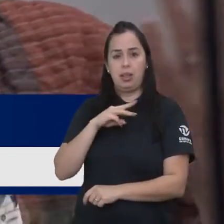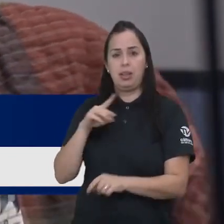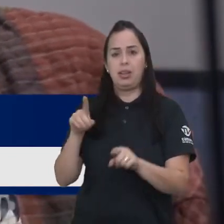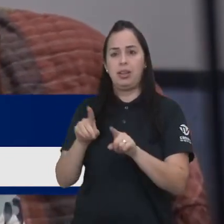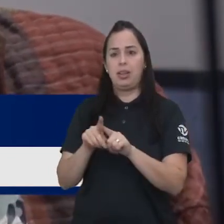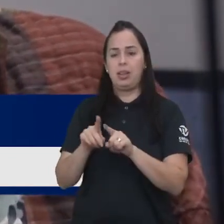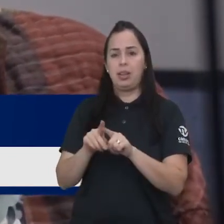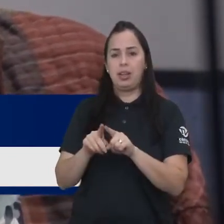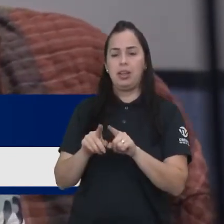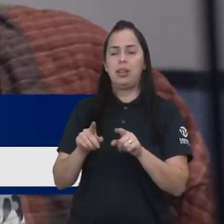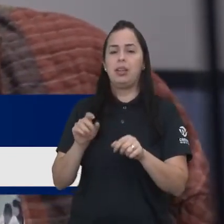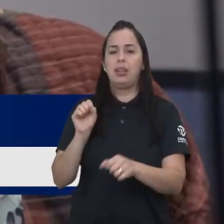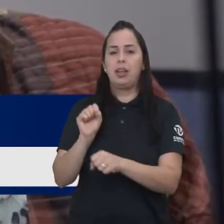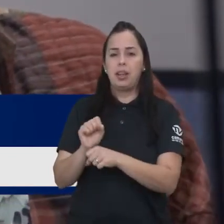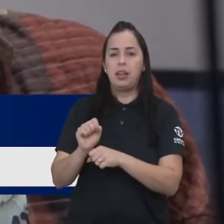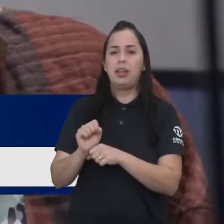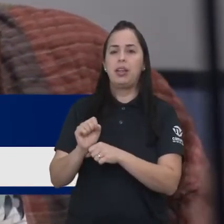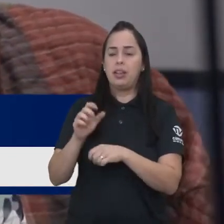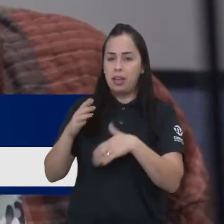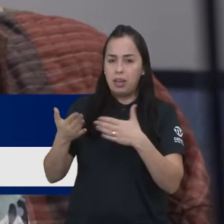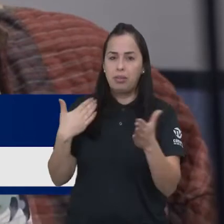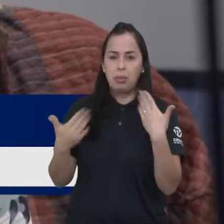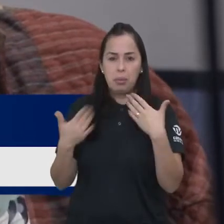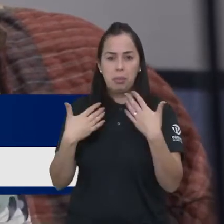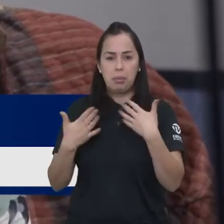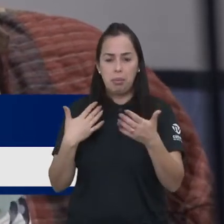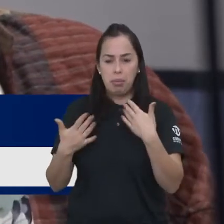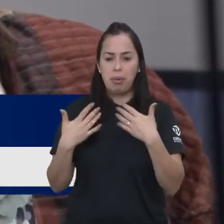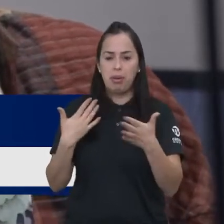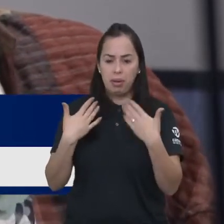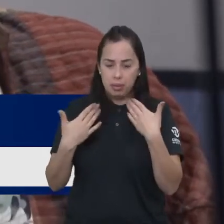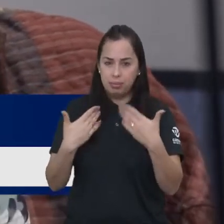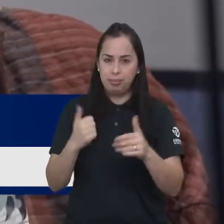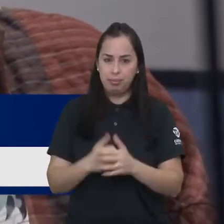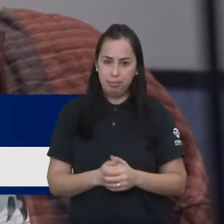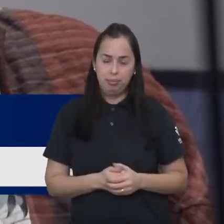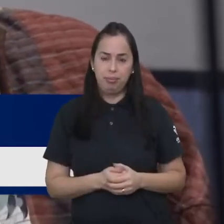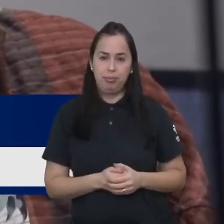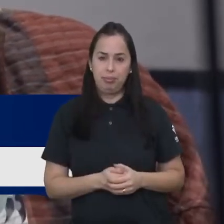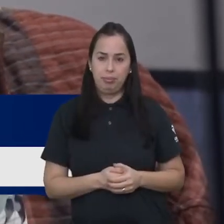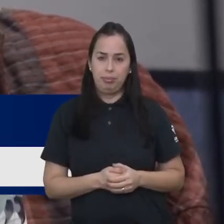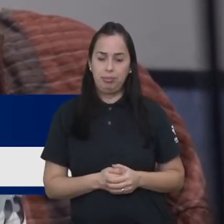foi, e tudo fala que é o TAC, o tal do TAC. É o TAC, TAC, TAC, TAC, TAC.